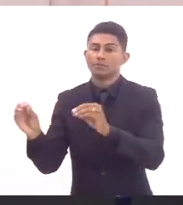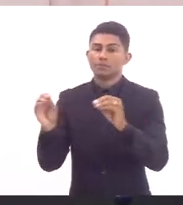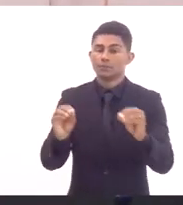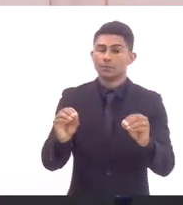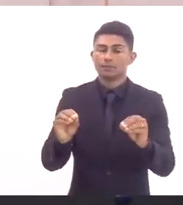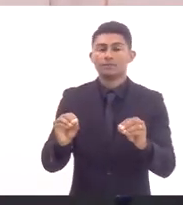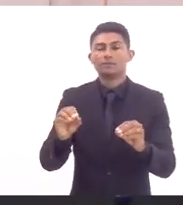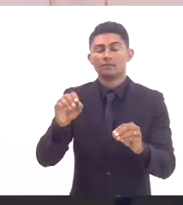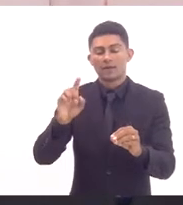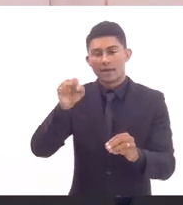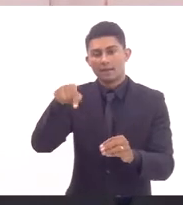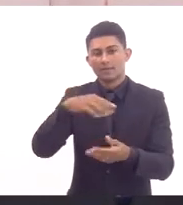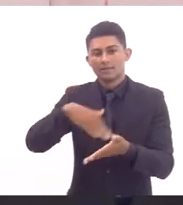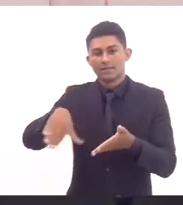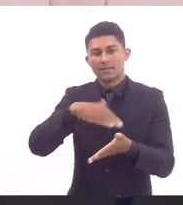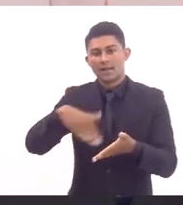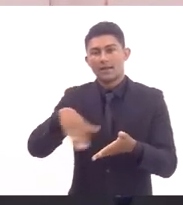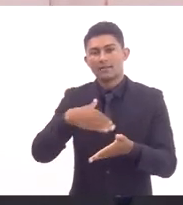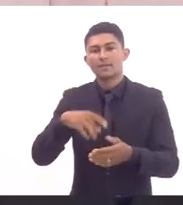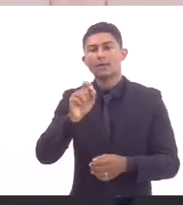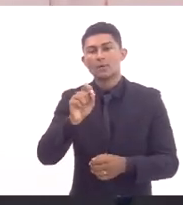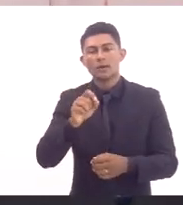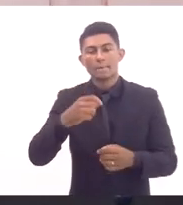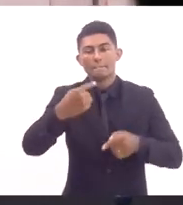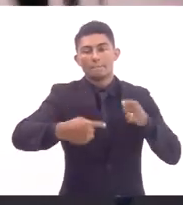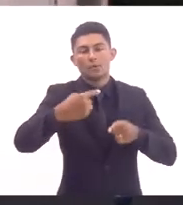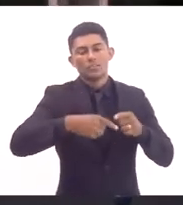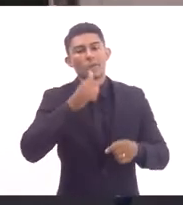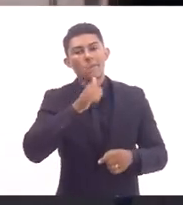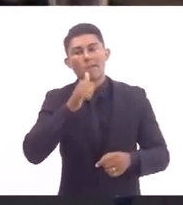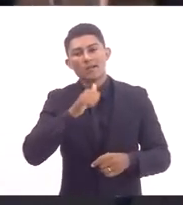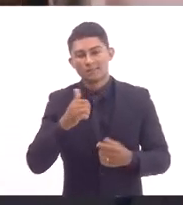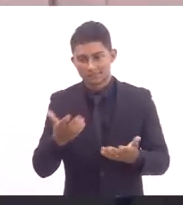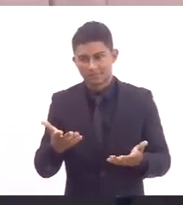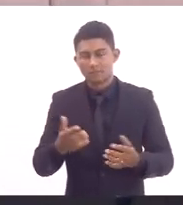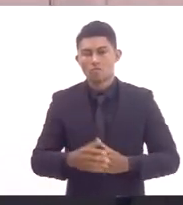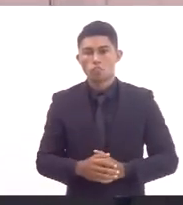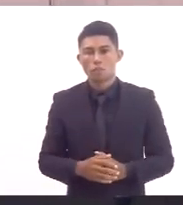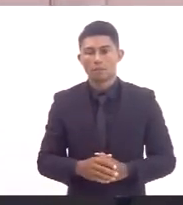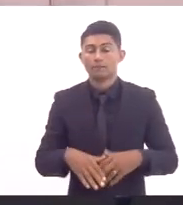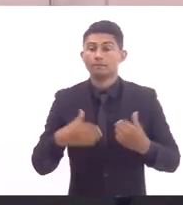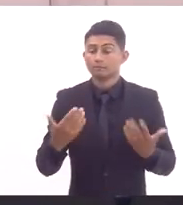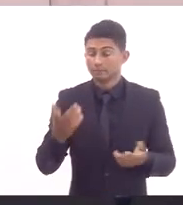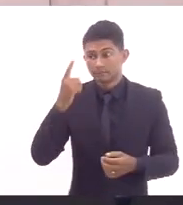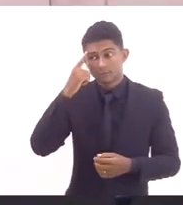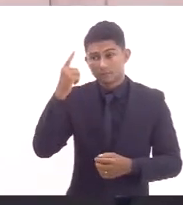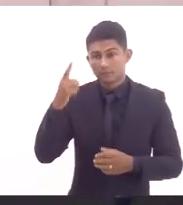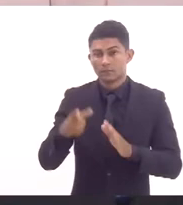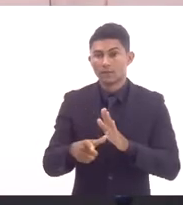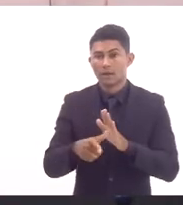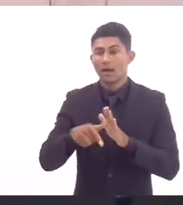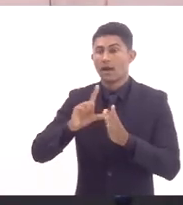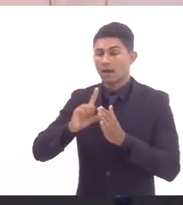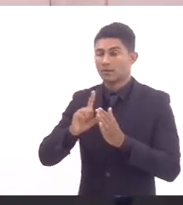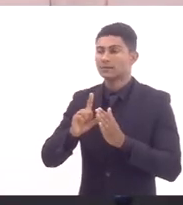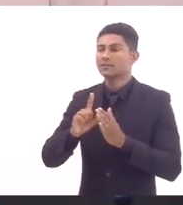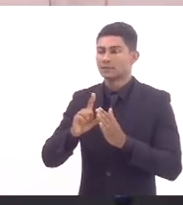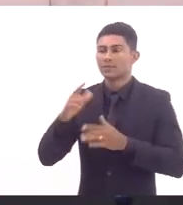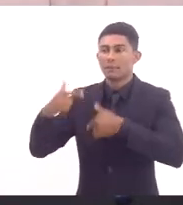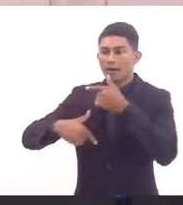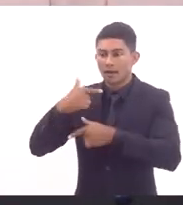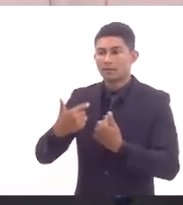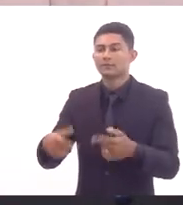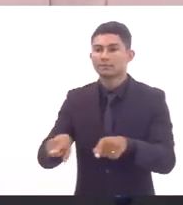de promoção das políticas para mulher então lembrando a função anterior e a função atual